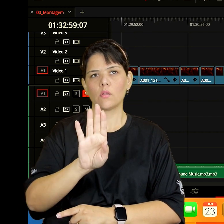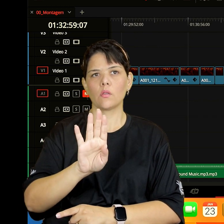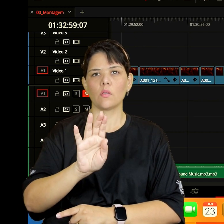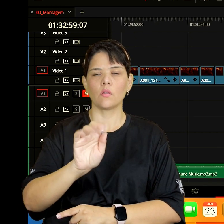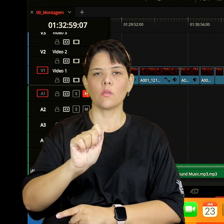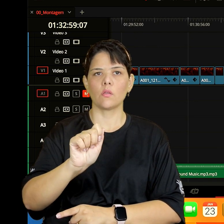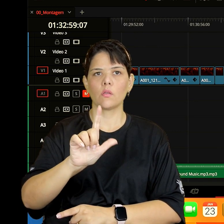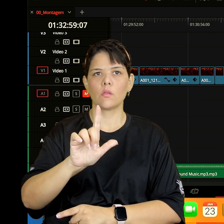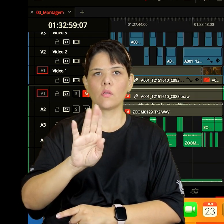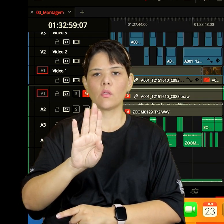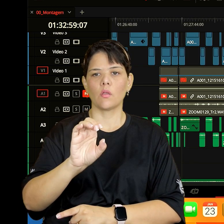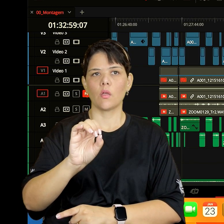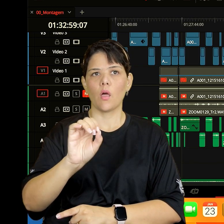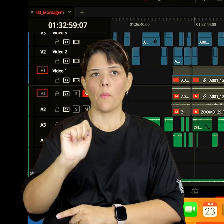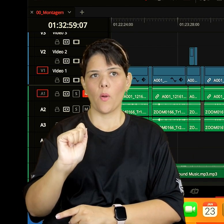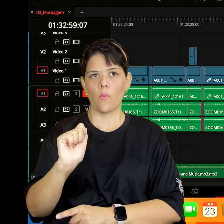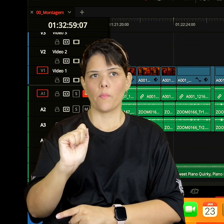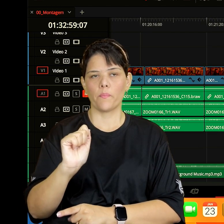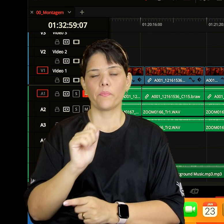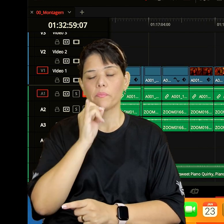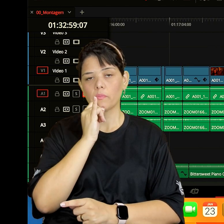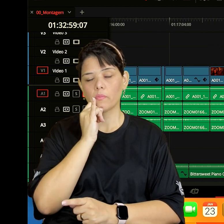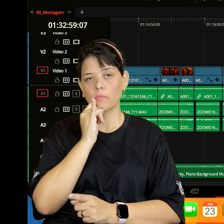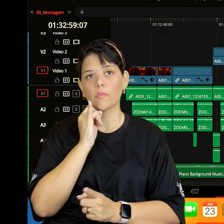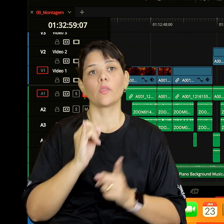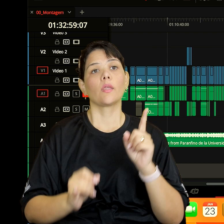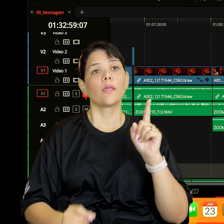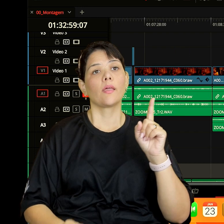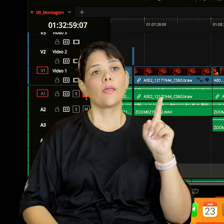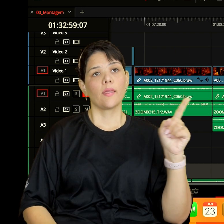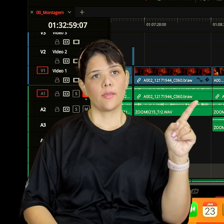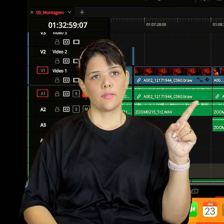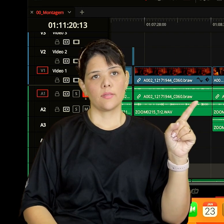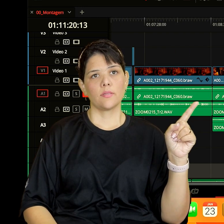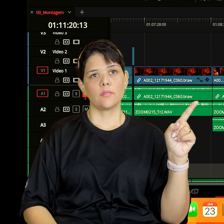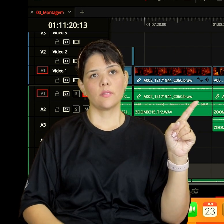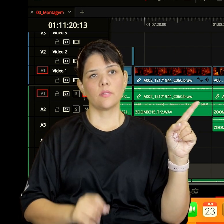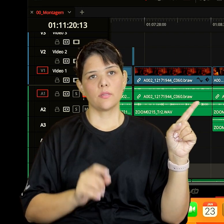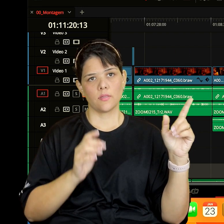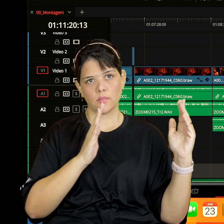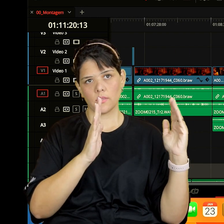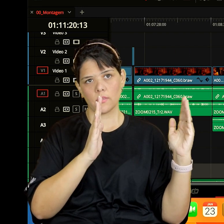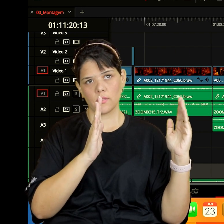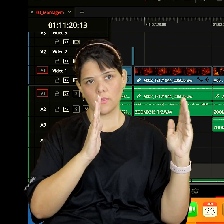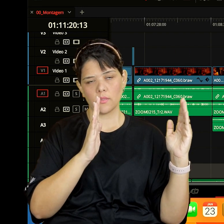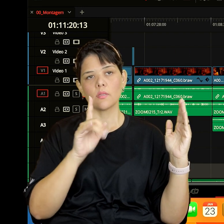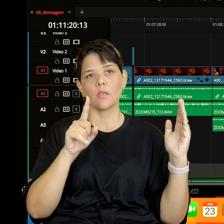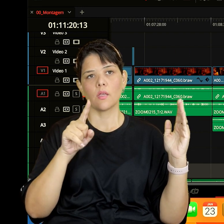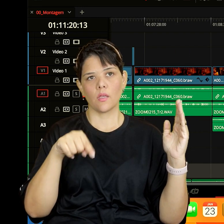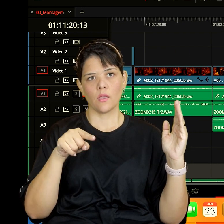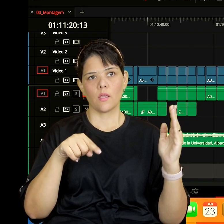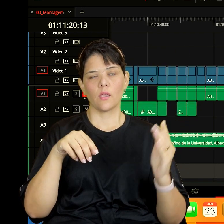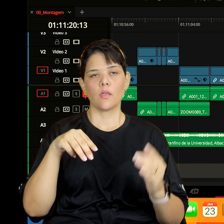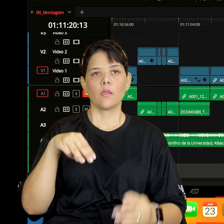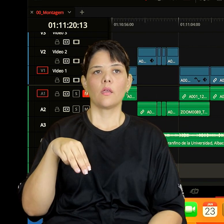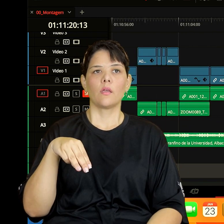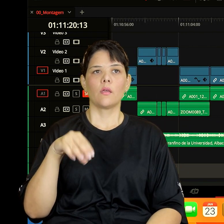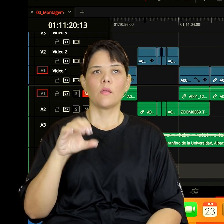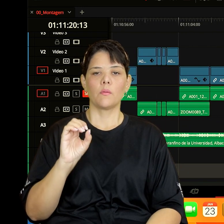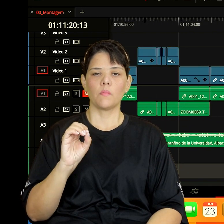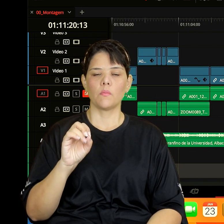uma montagem, que no caso, esse filme é um filme sobre um velhinho que está aprendendo a ler.